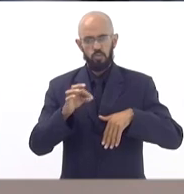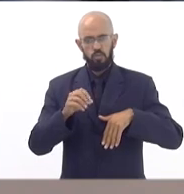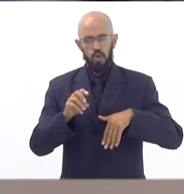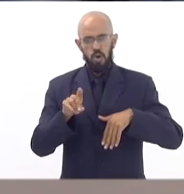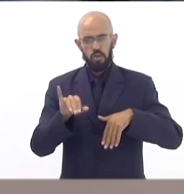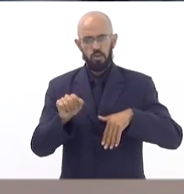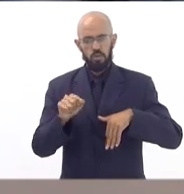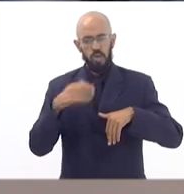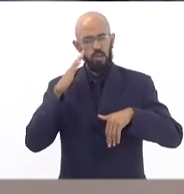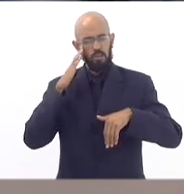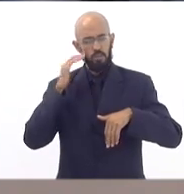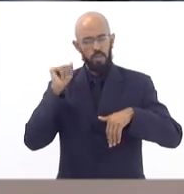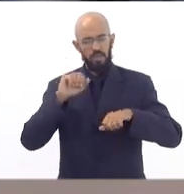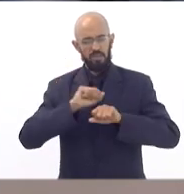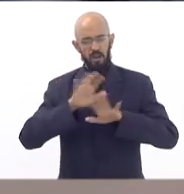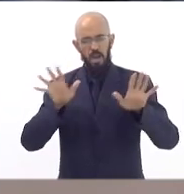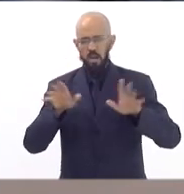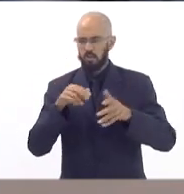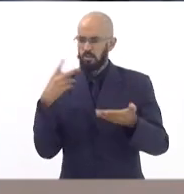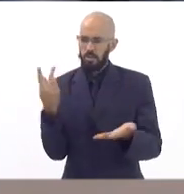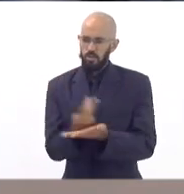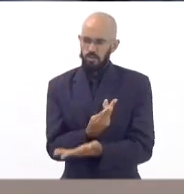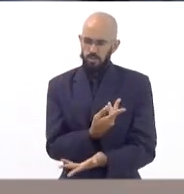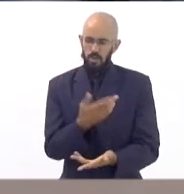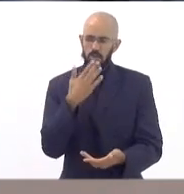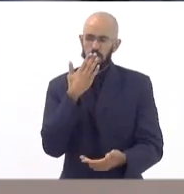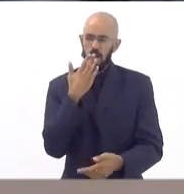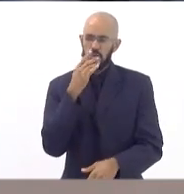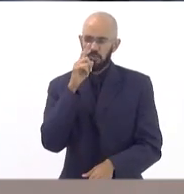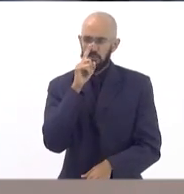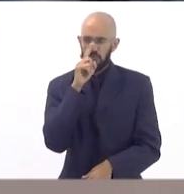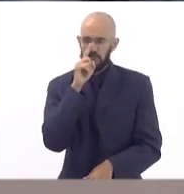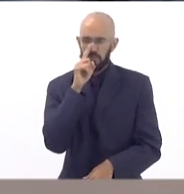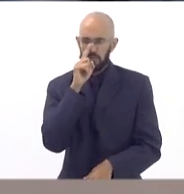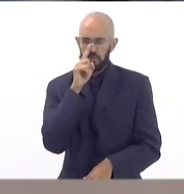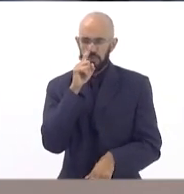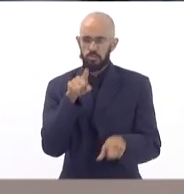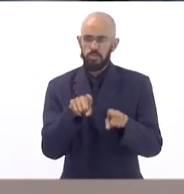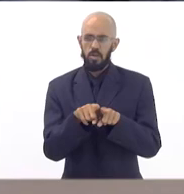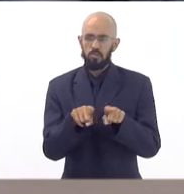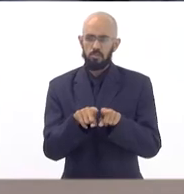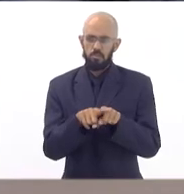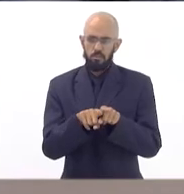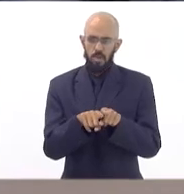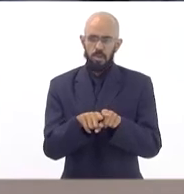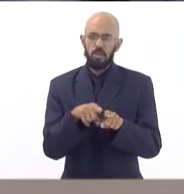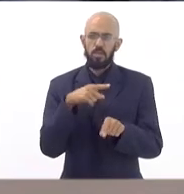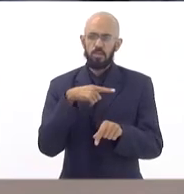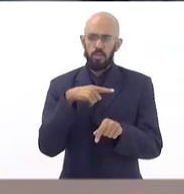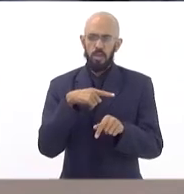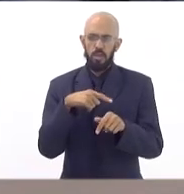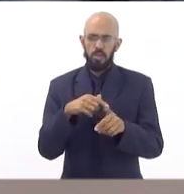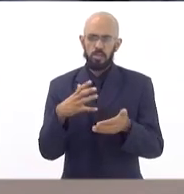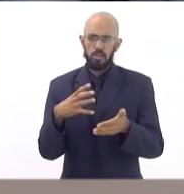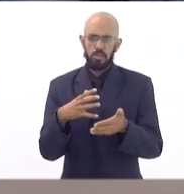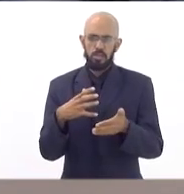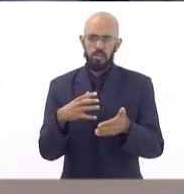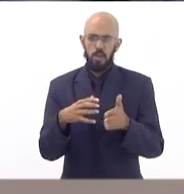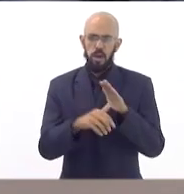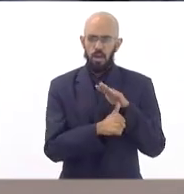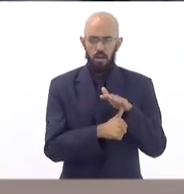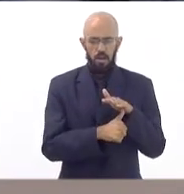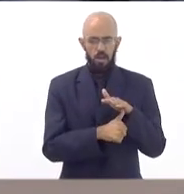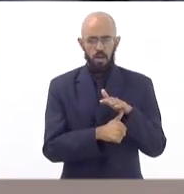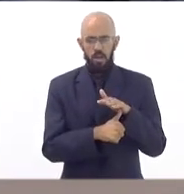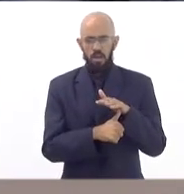clareza do que estava acontecendo passou os riscos é que essa e subtrações geraram prepara